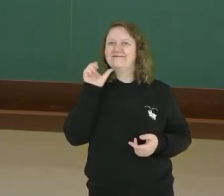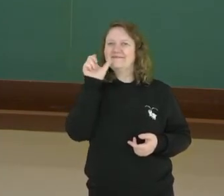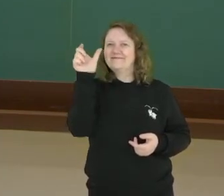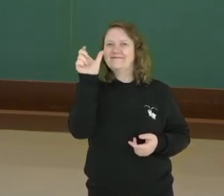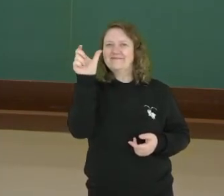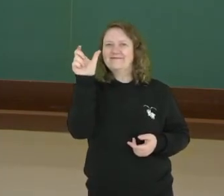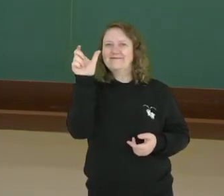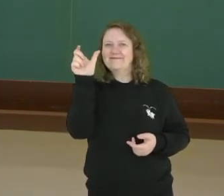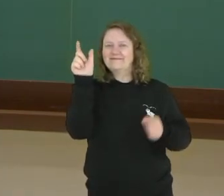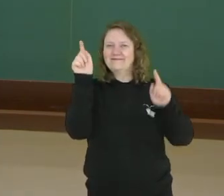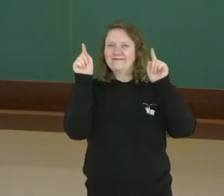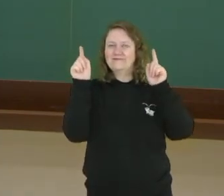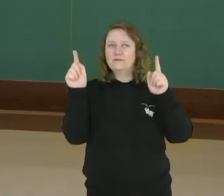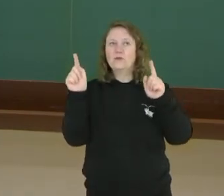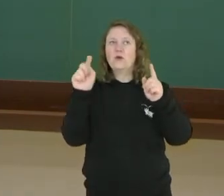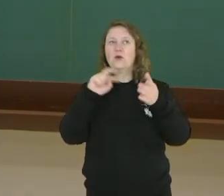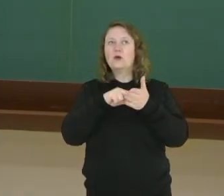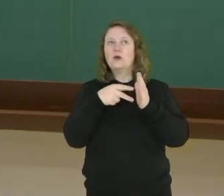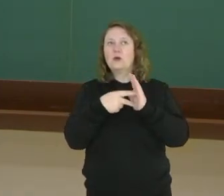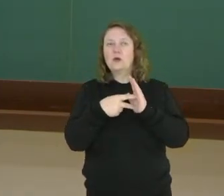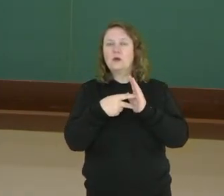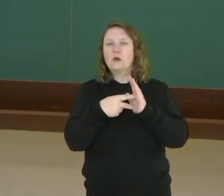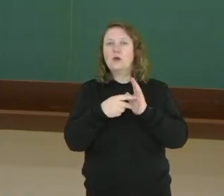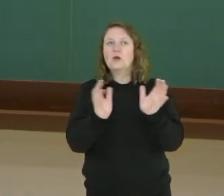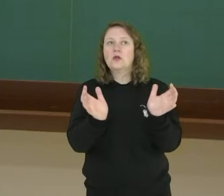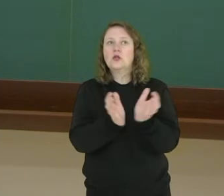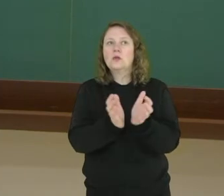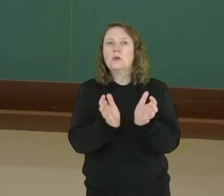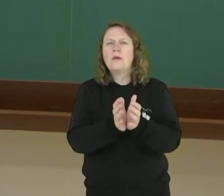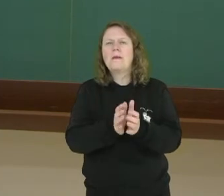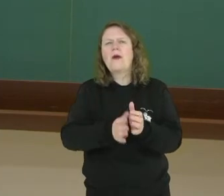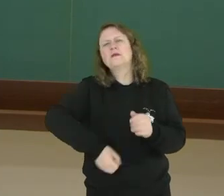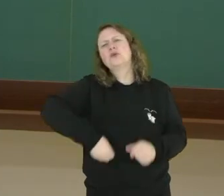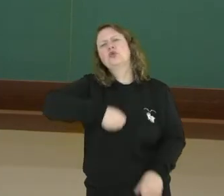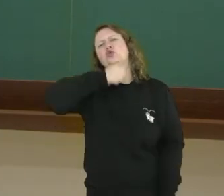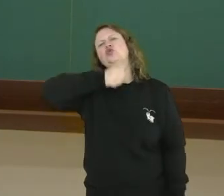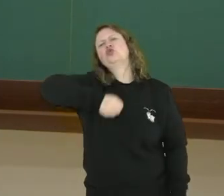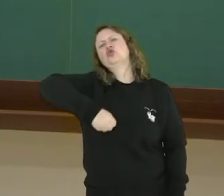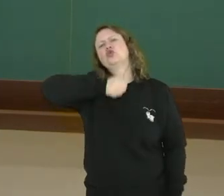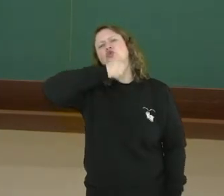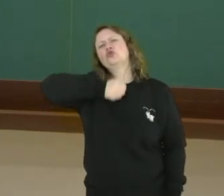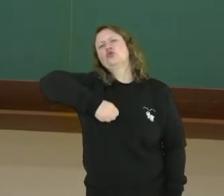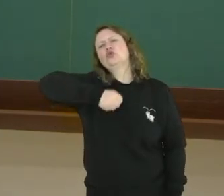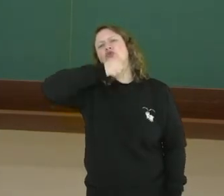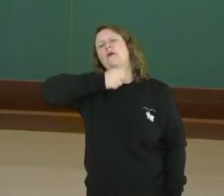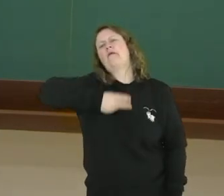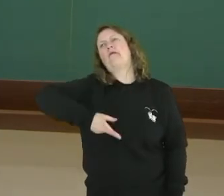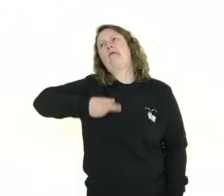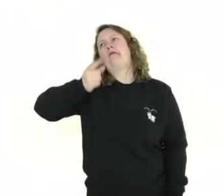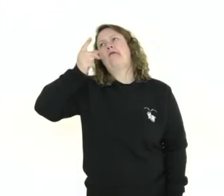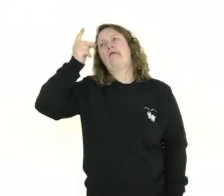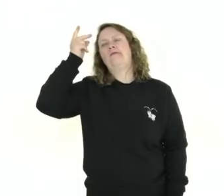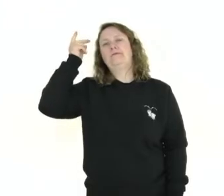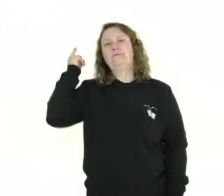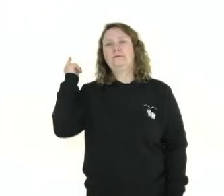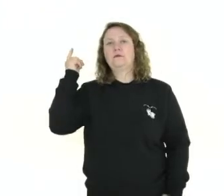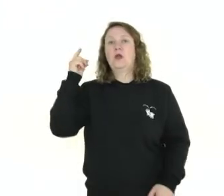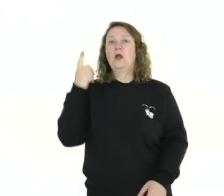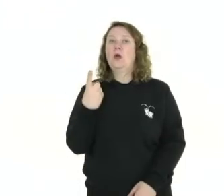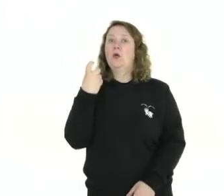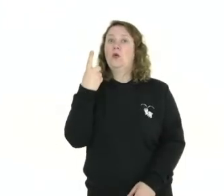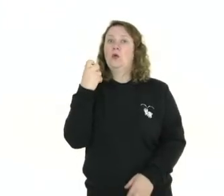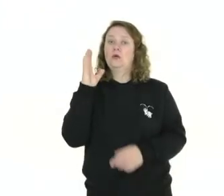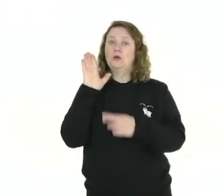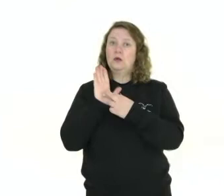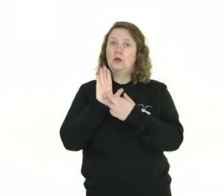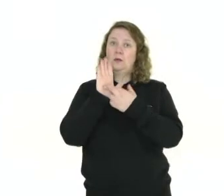rinconcefália, isso mesmo. É o grupo de répteis mais primitivo, sabia disso? Exatamente, são os únicos representantes vivos.